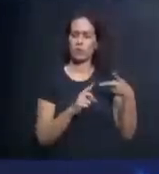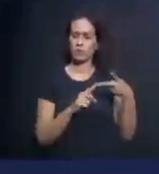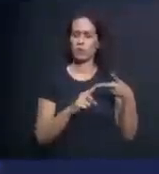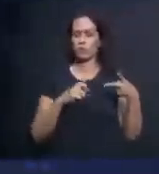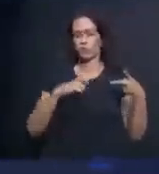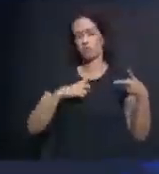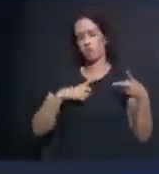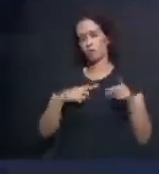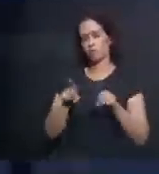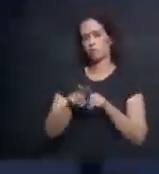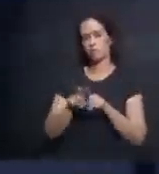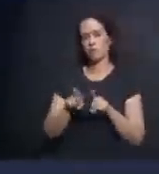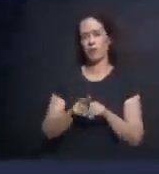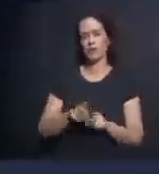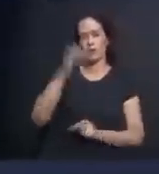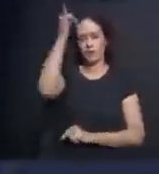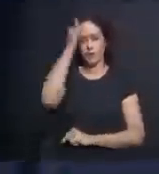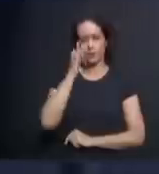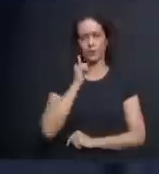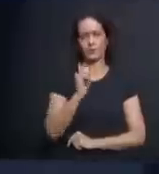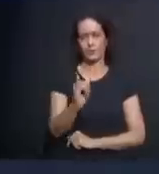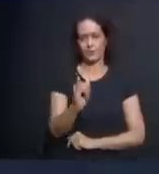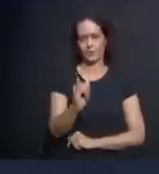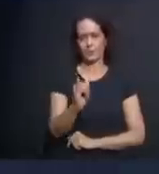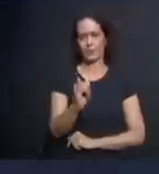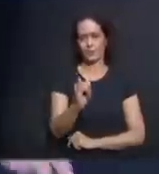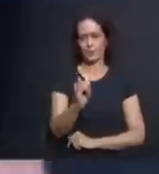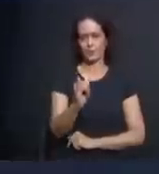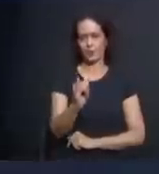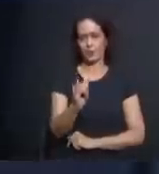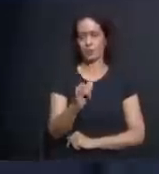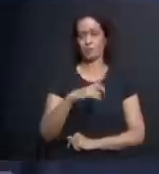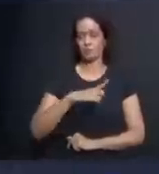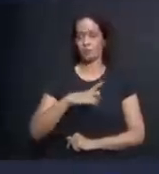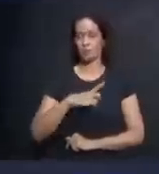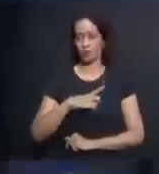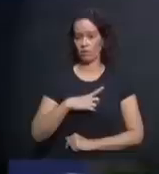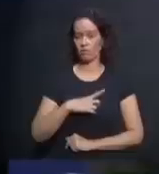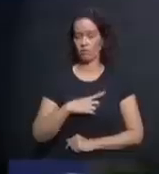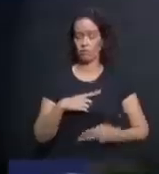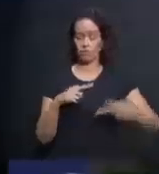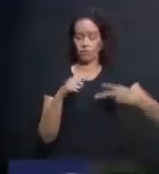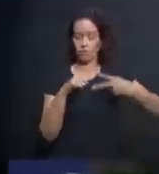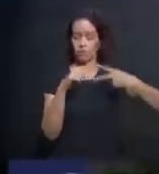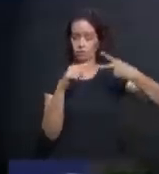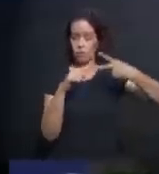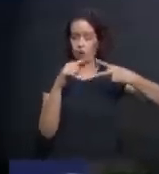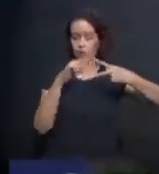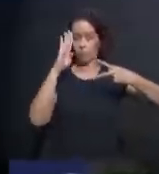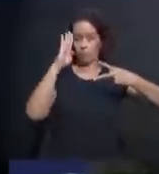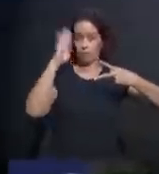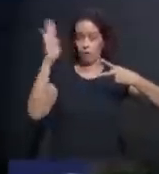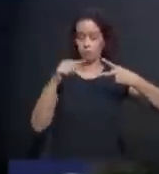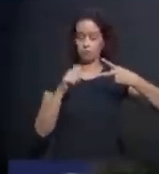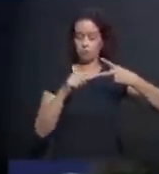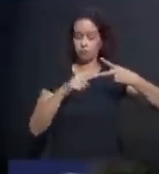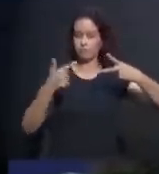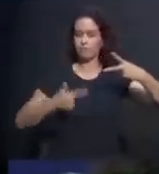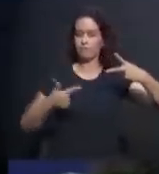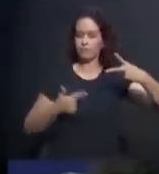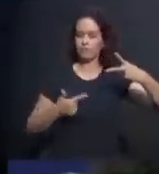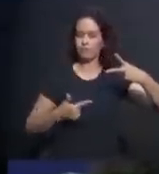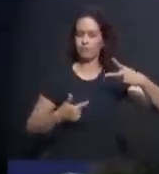evangelista, mas eu tenho, que é o profético. Eu tenho isso comigo e eu acho muito